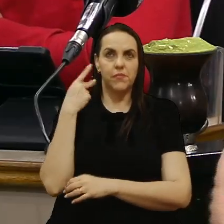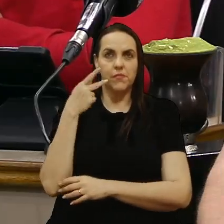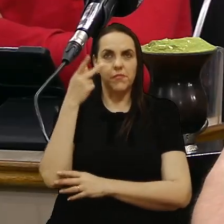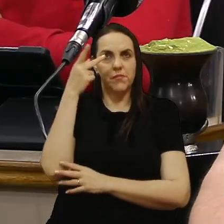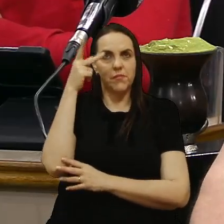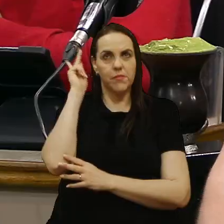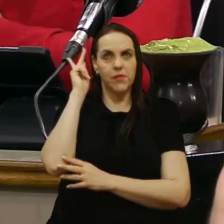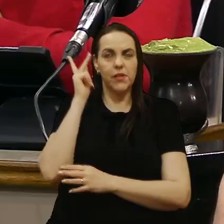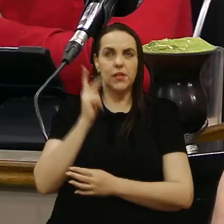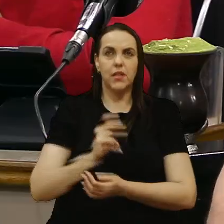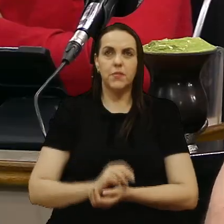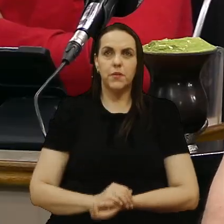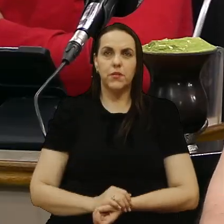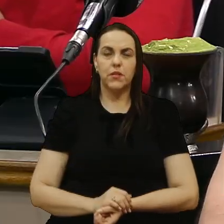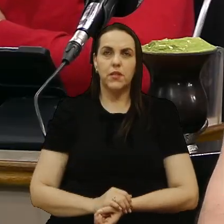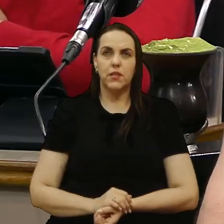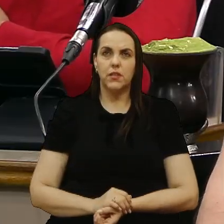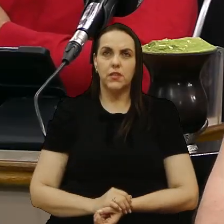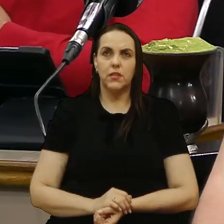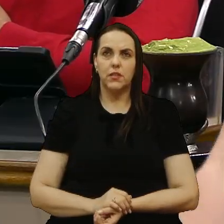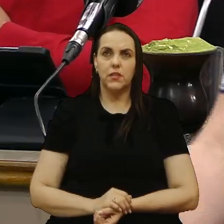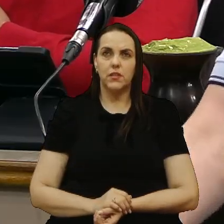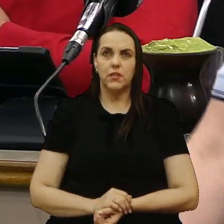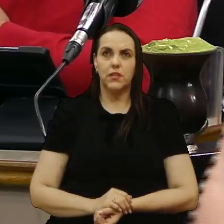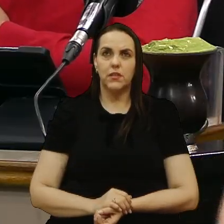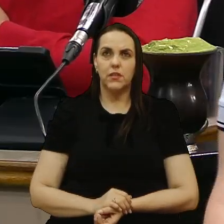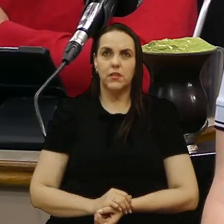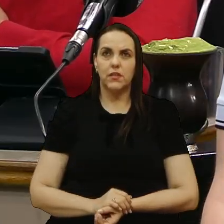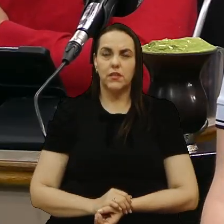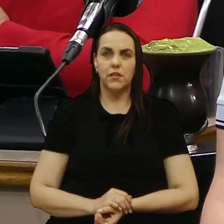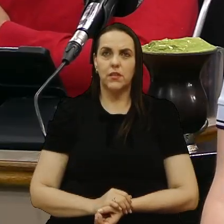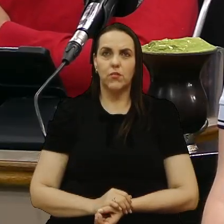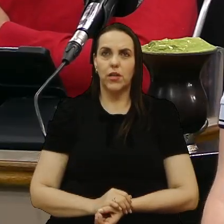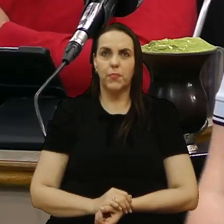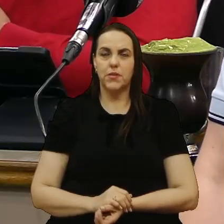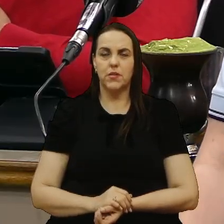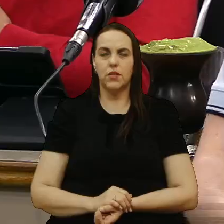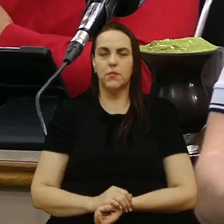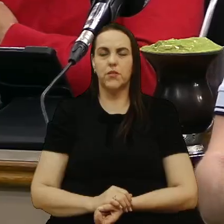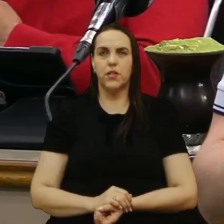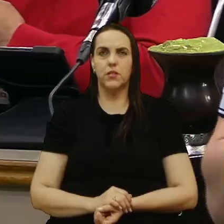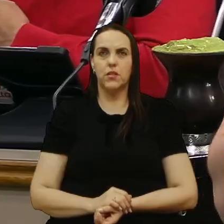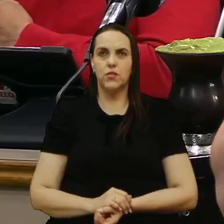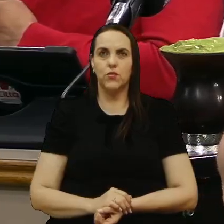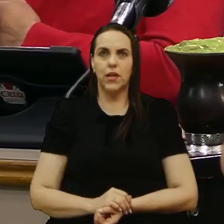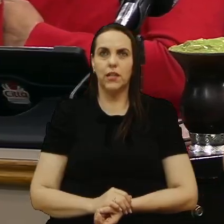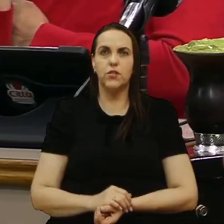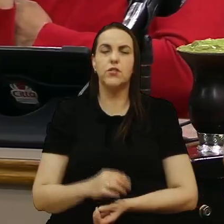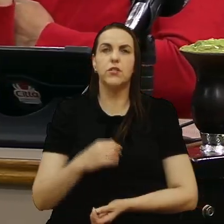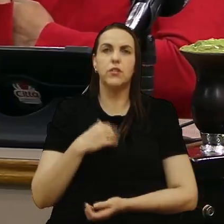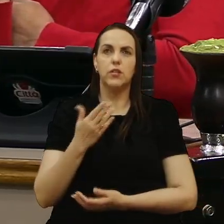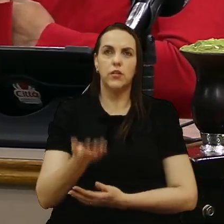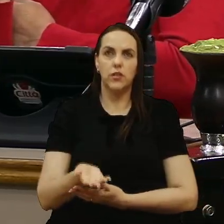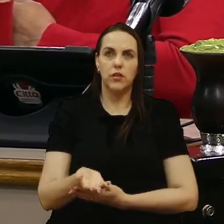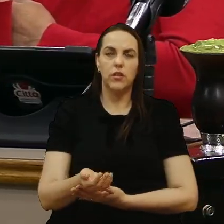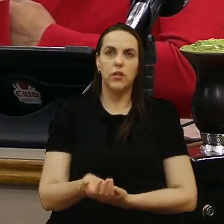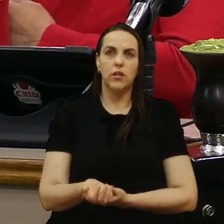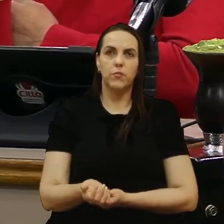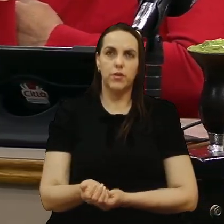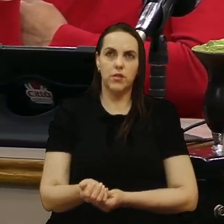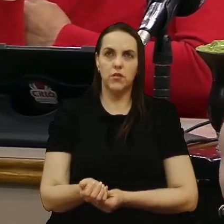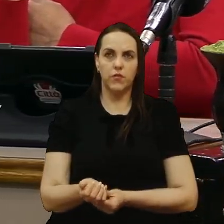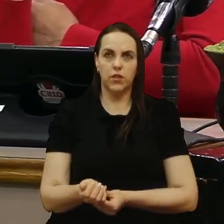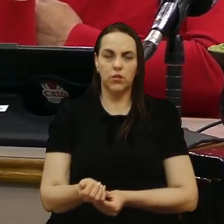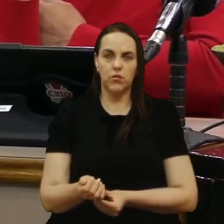já fui cobrado em outra situação, aqui em outros momentos, mas qual é o posicionamento do vereador Pedro? Poxa, isso está mais do que óbvio, né? Então,